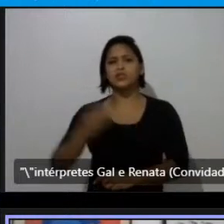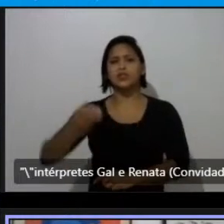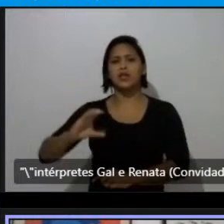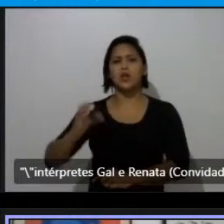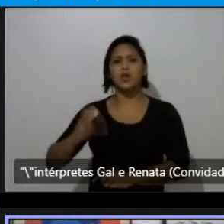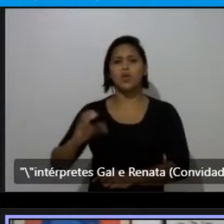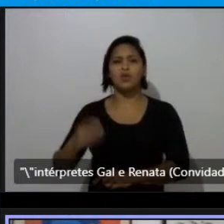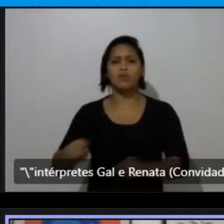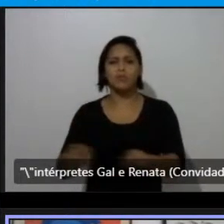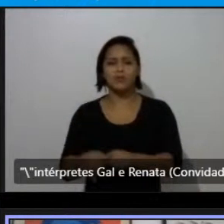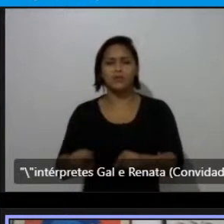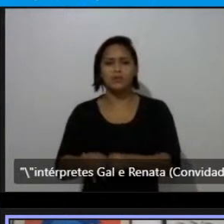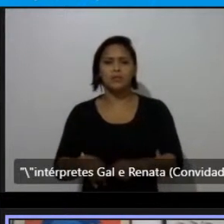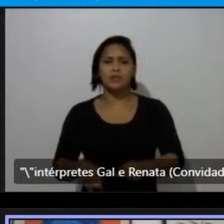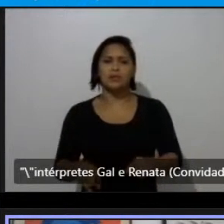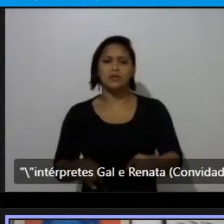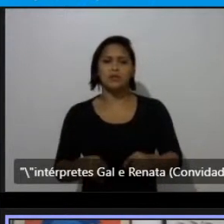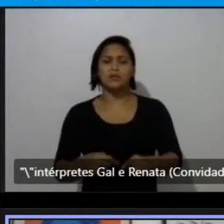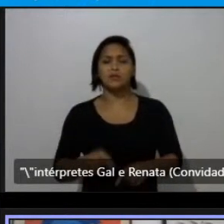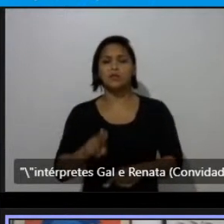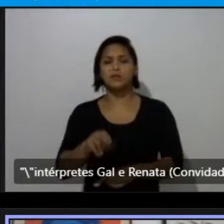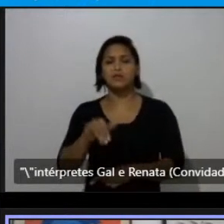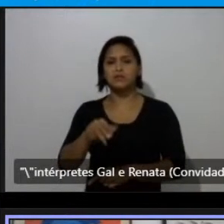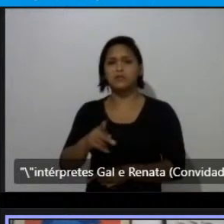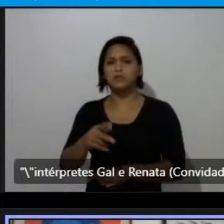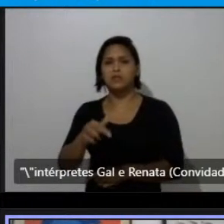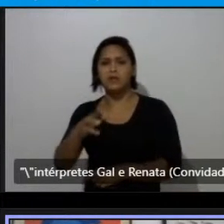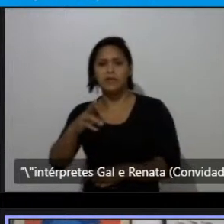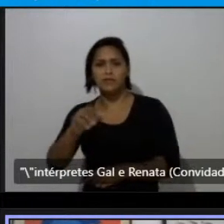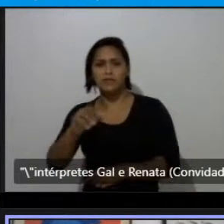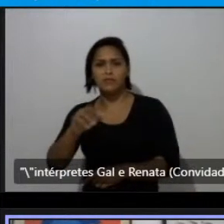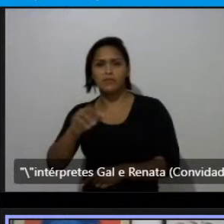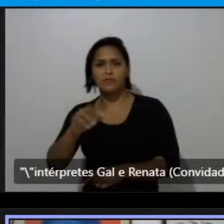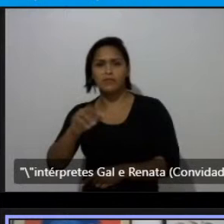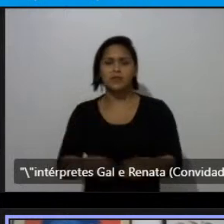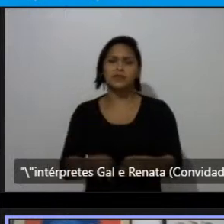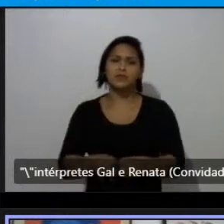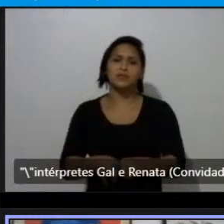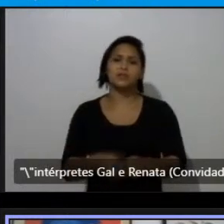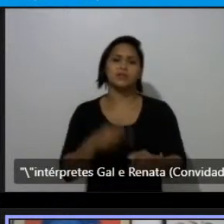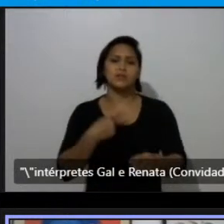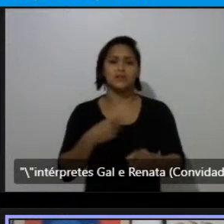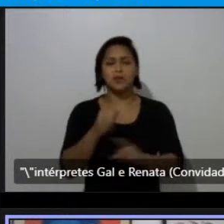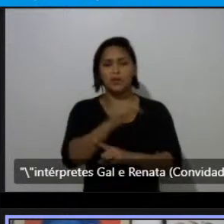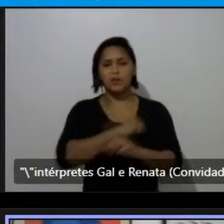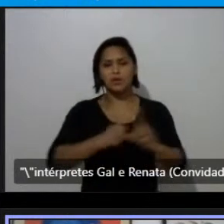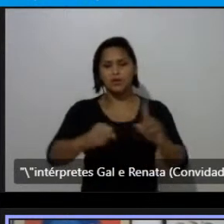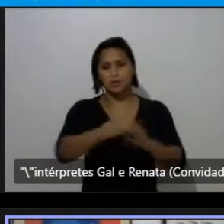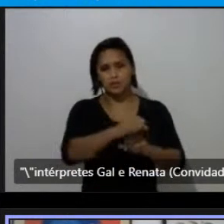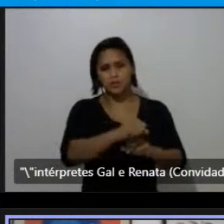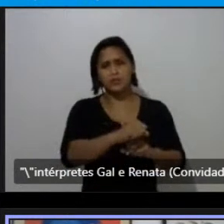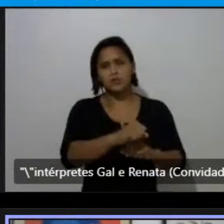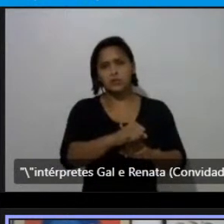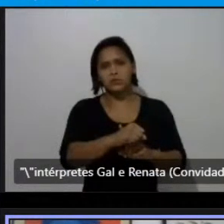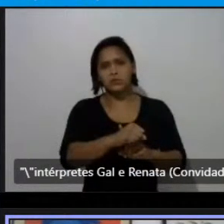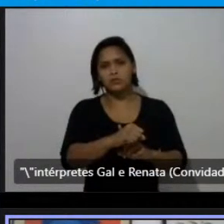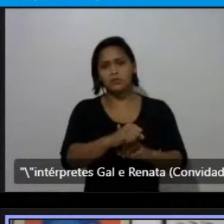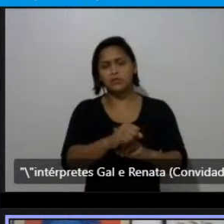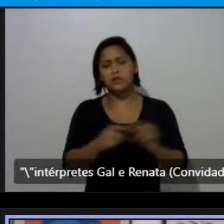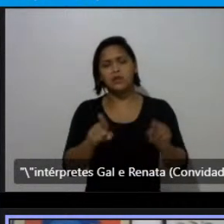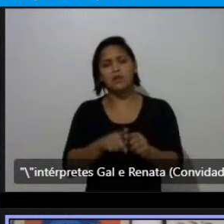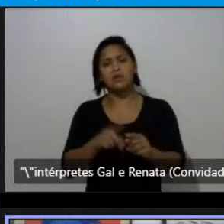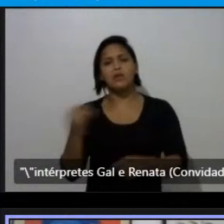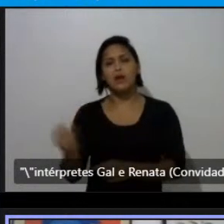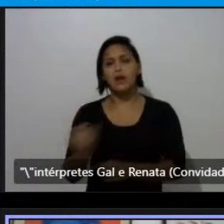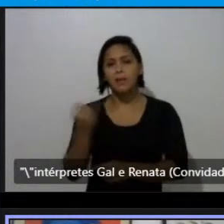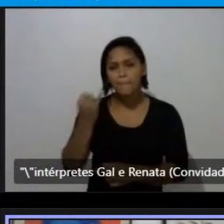aqui da Univap, uma disciplina de extensão do serviço social, né, um pouco da importância,